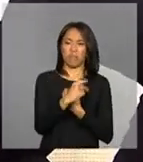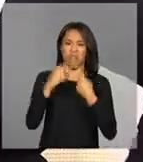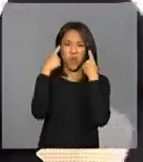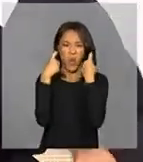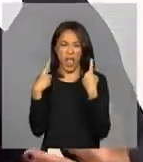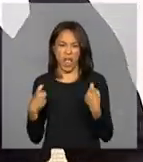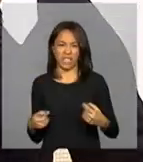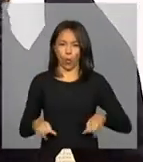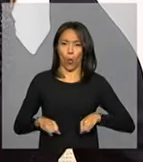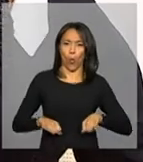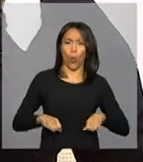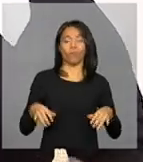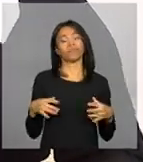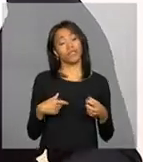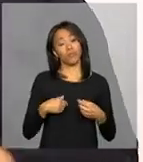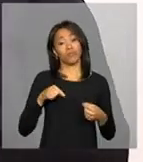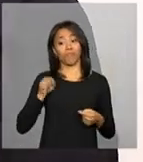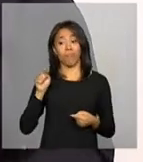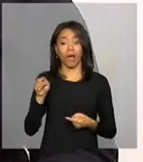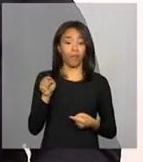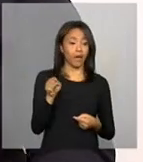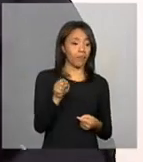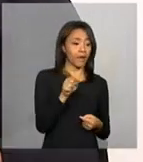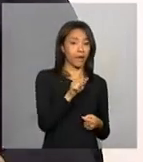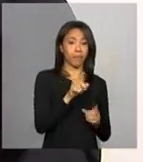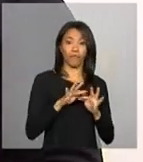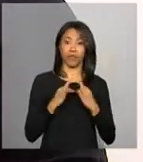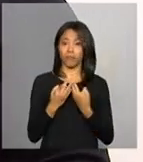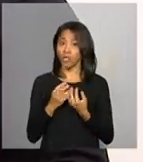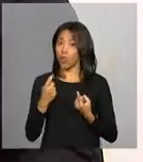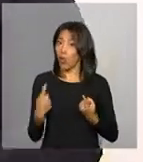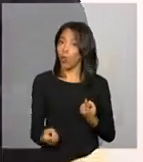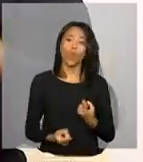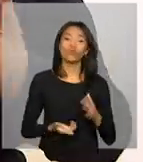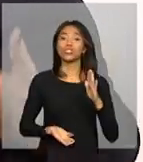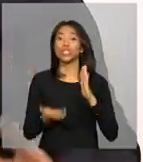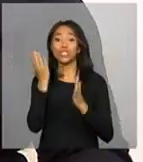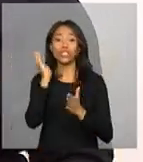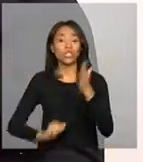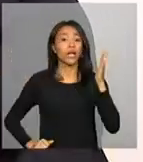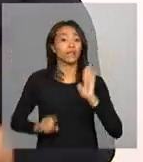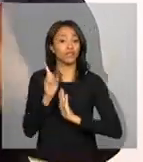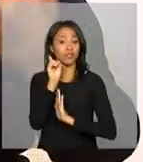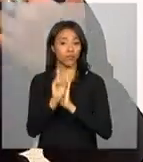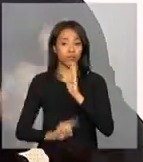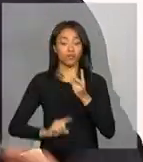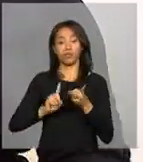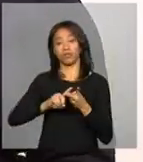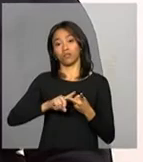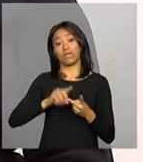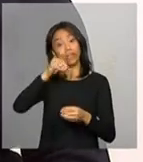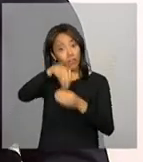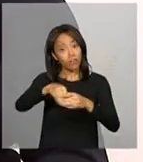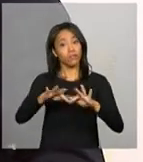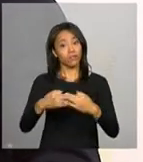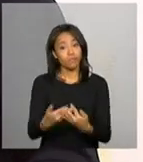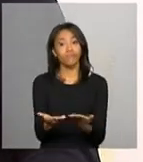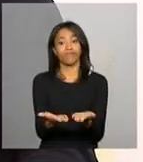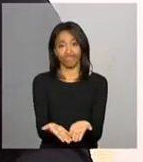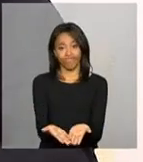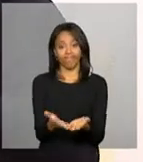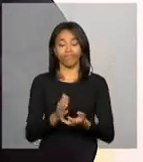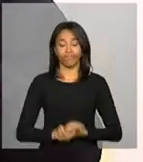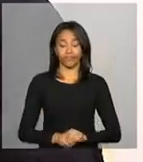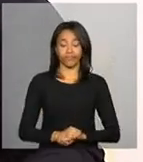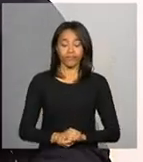são os casos de famílias que têm violência ou violação de direitos dentro da dentro da própria família